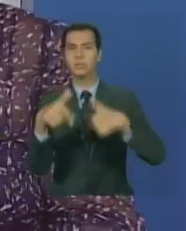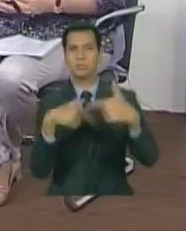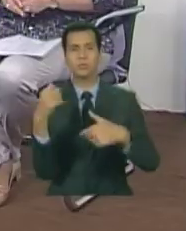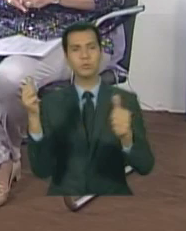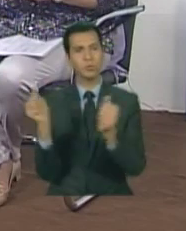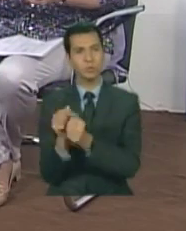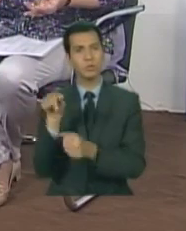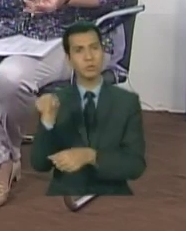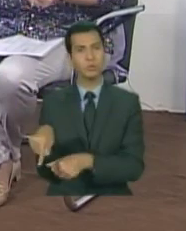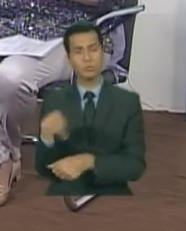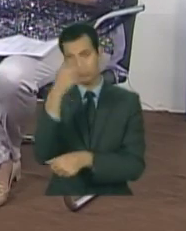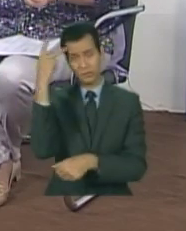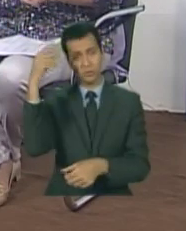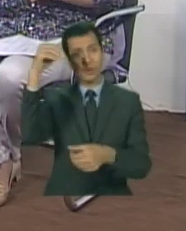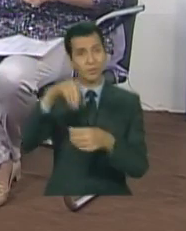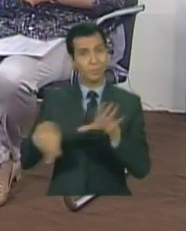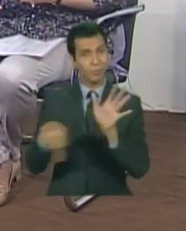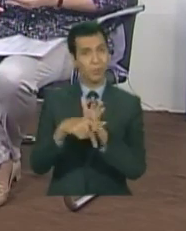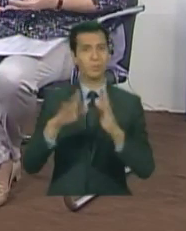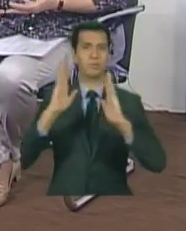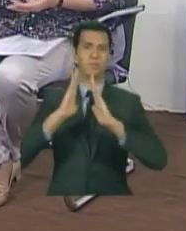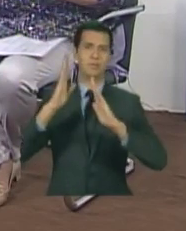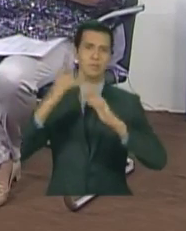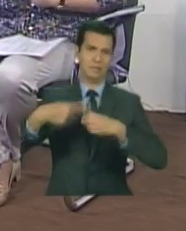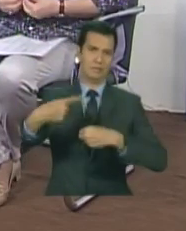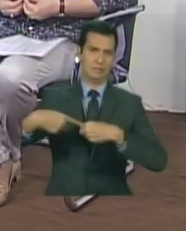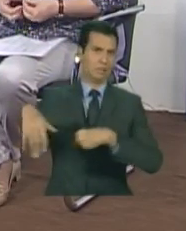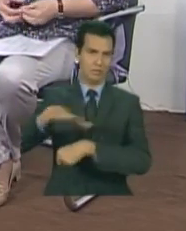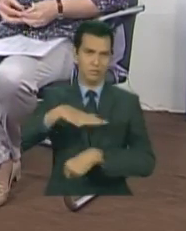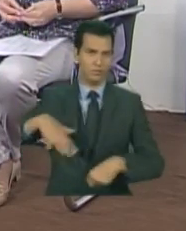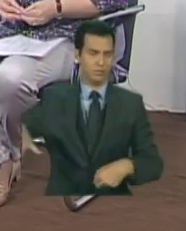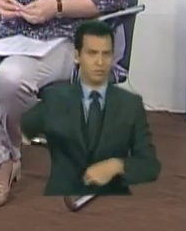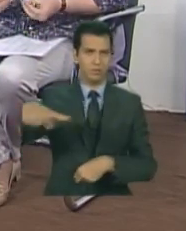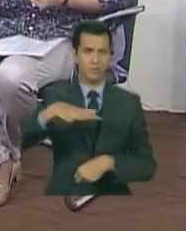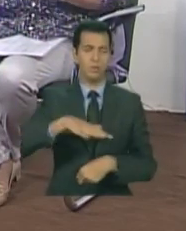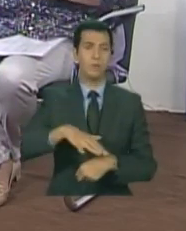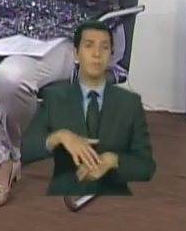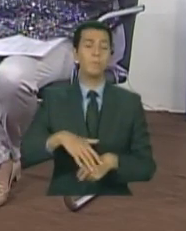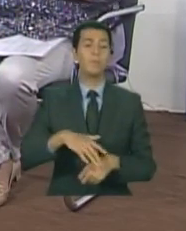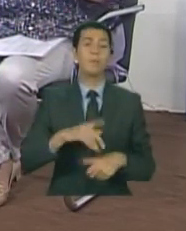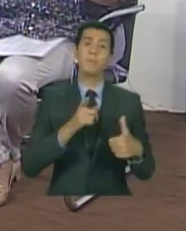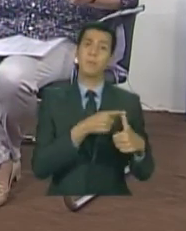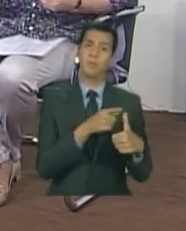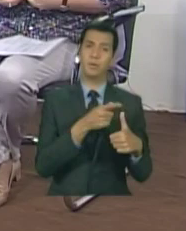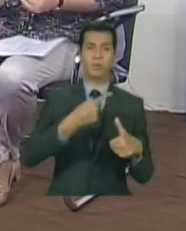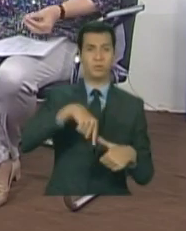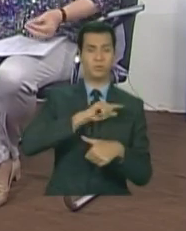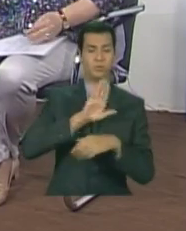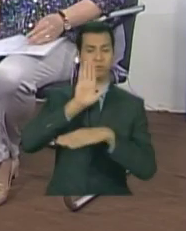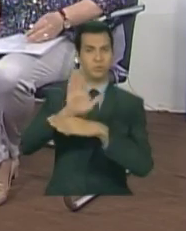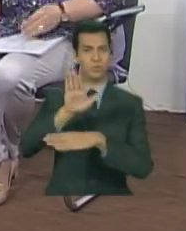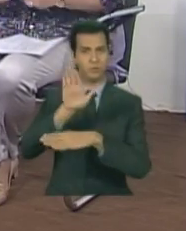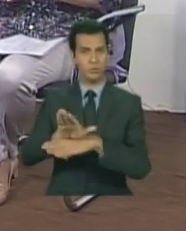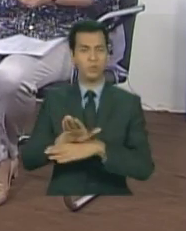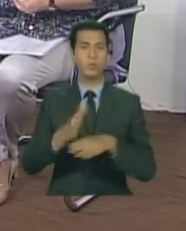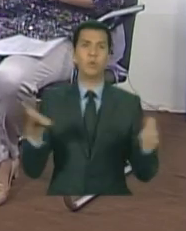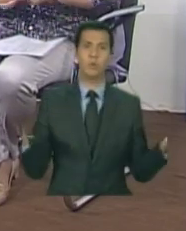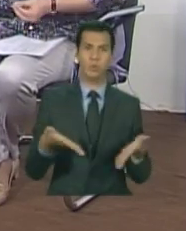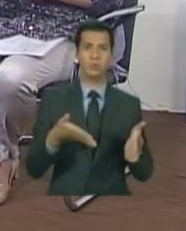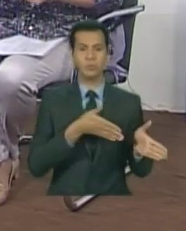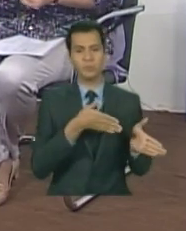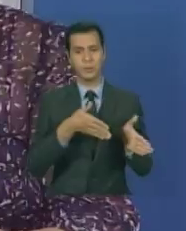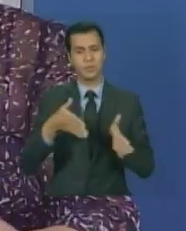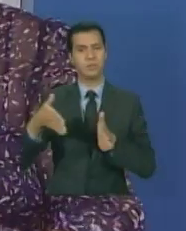por essa capacitação. Num primeiro momento, sim, com o nosso apoio, né, nós estamos, esse processo hoje aqui já é